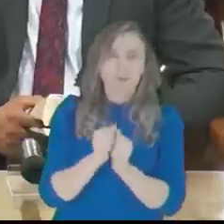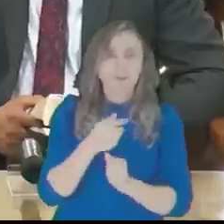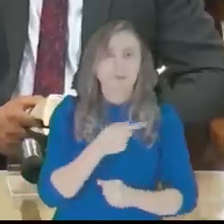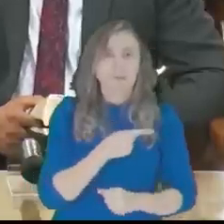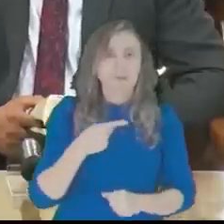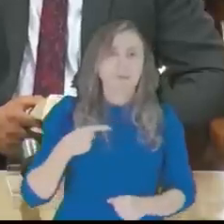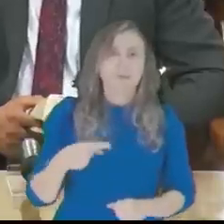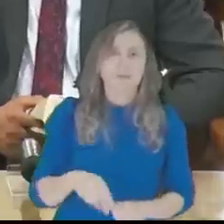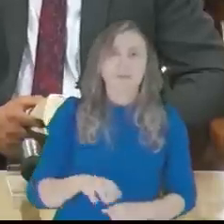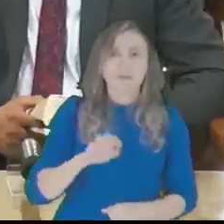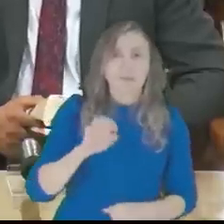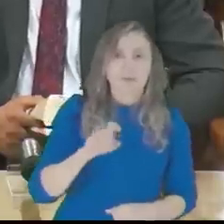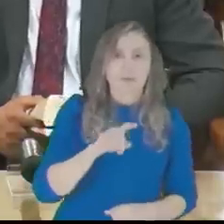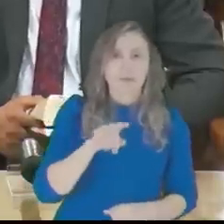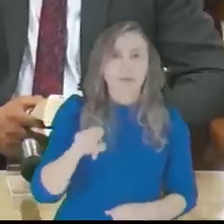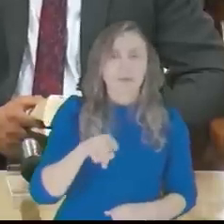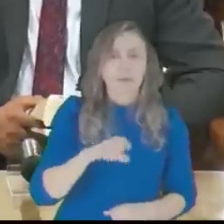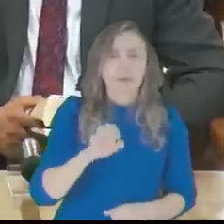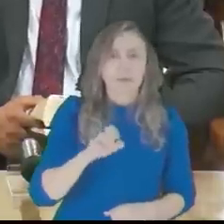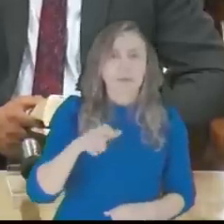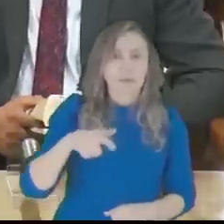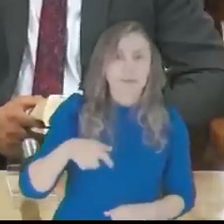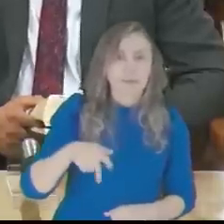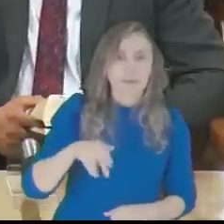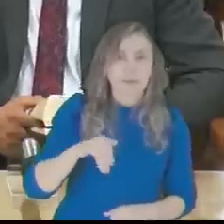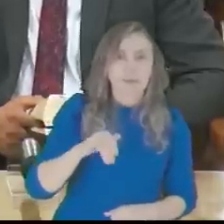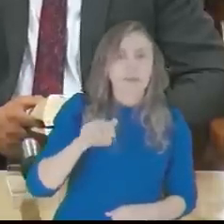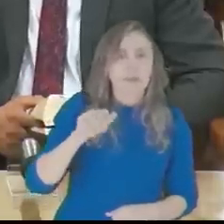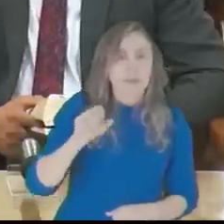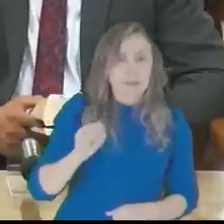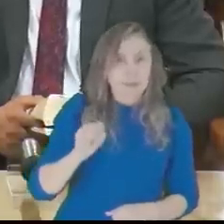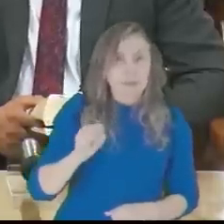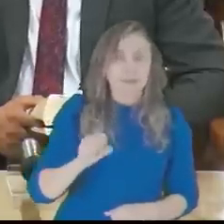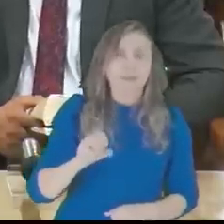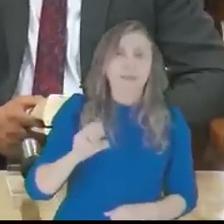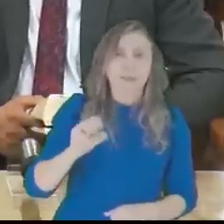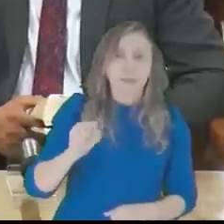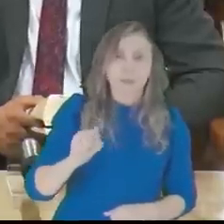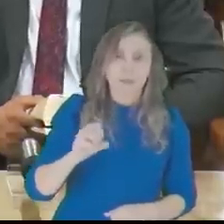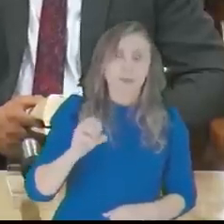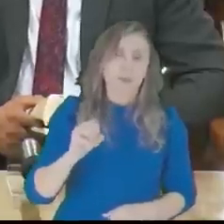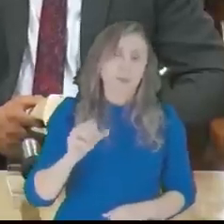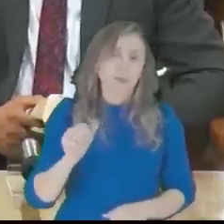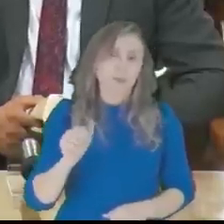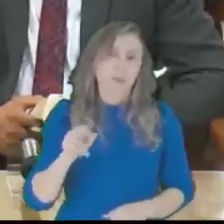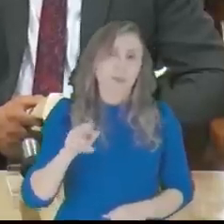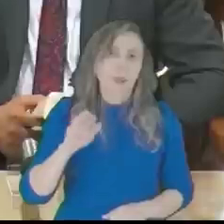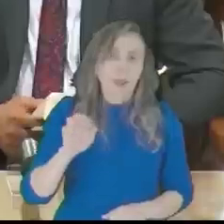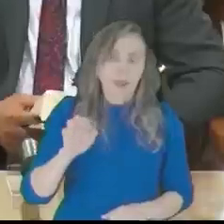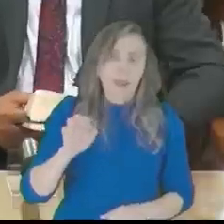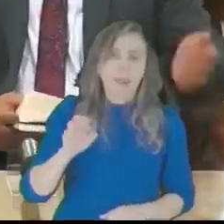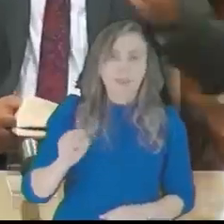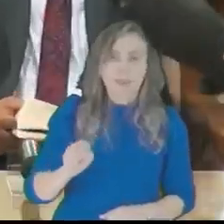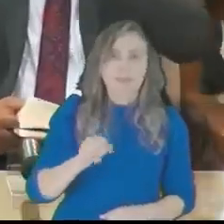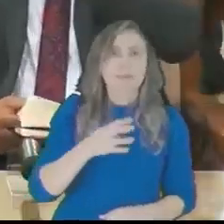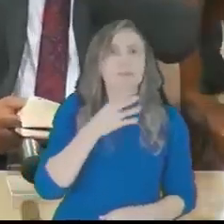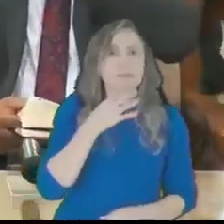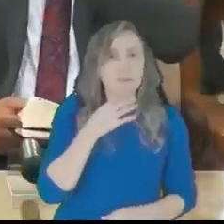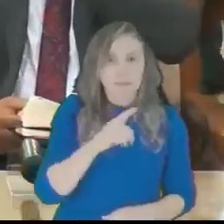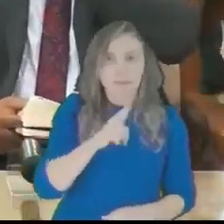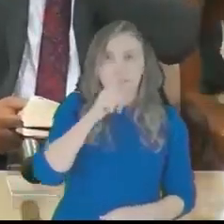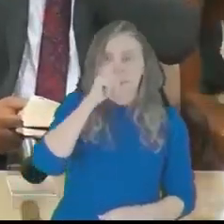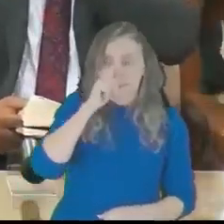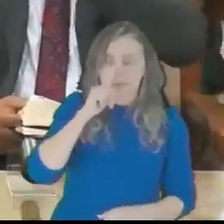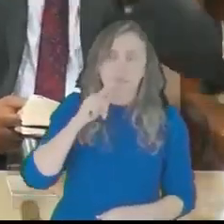um dos luminares da nossa igreja. É um dos que conhecem mais o grego e o hebraico na nossa igreja. E ele tem uma filha que sempre